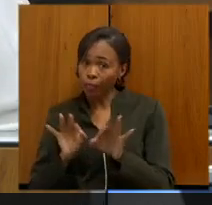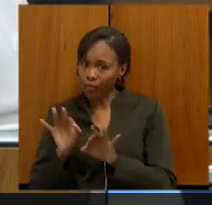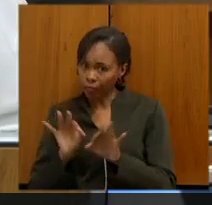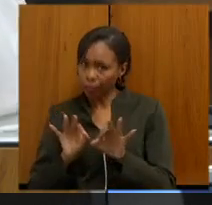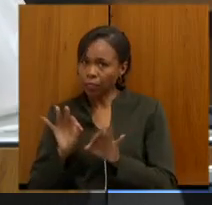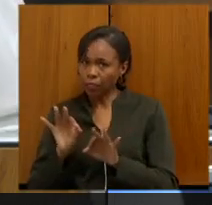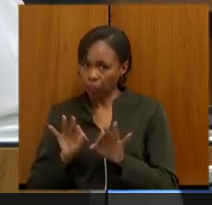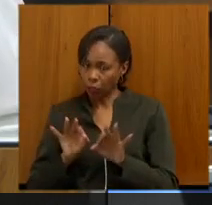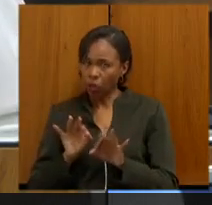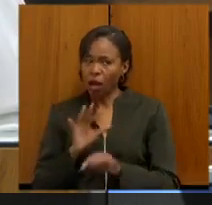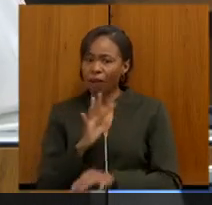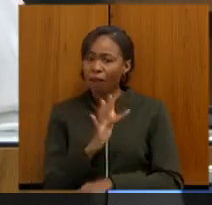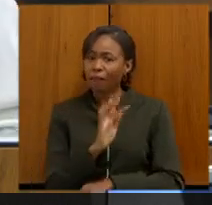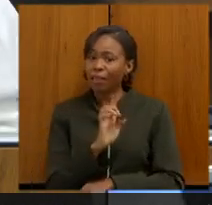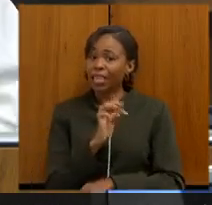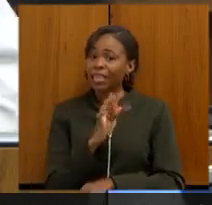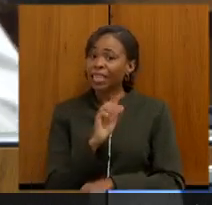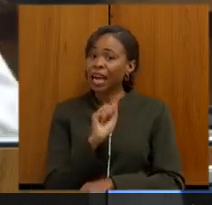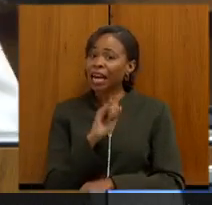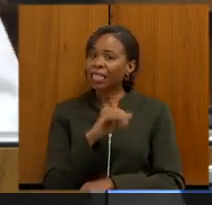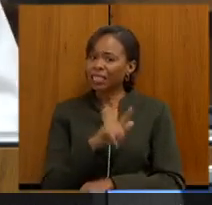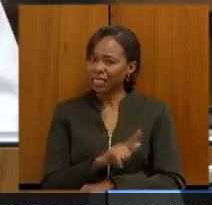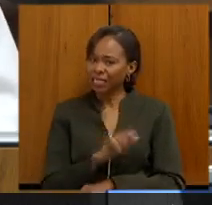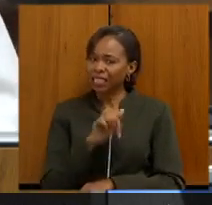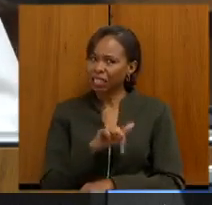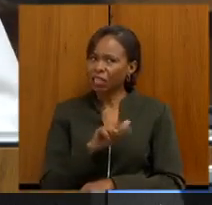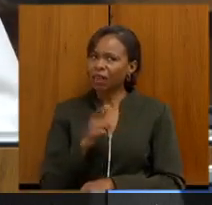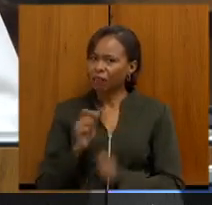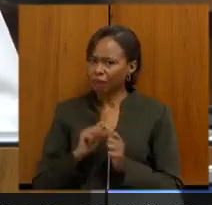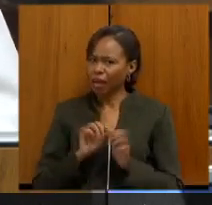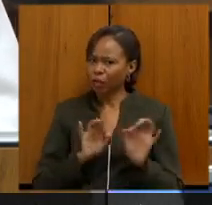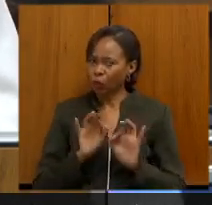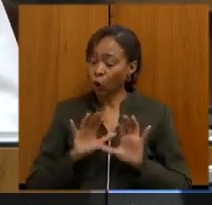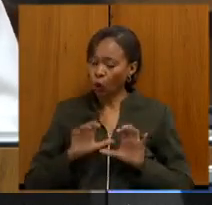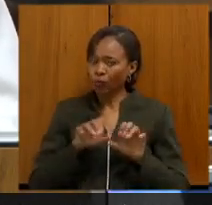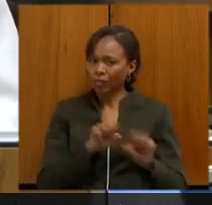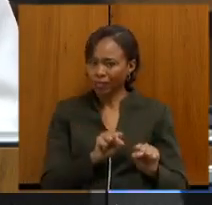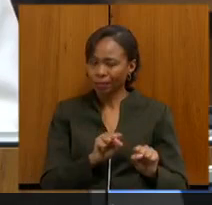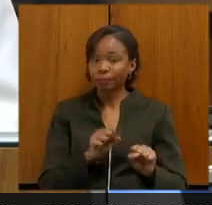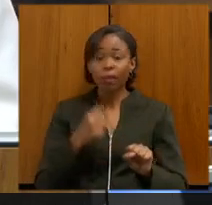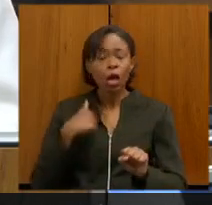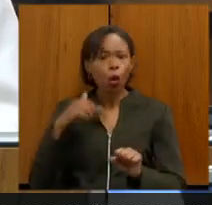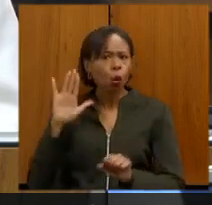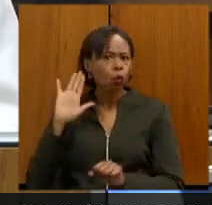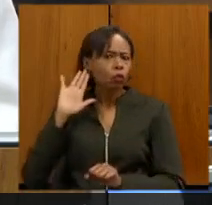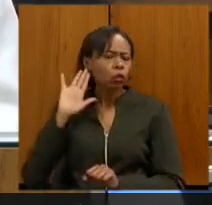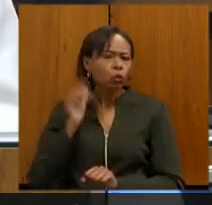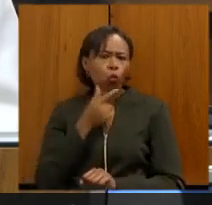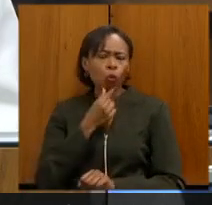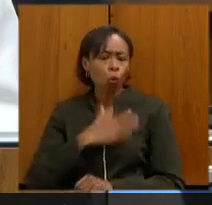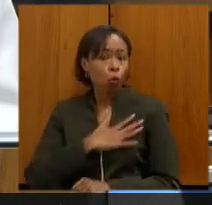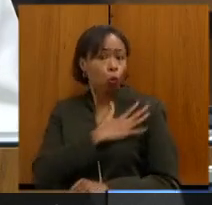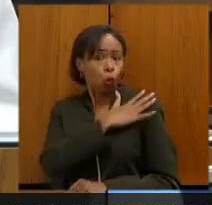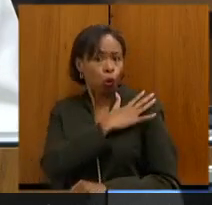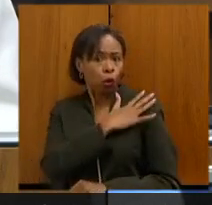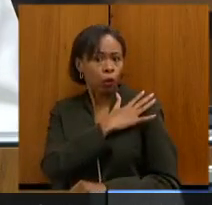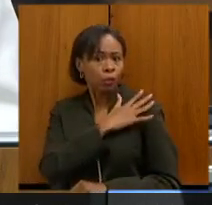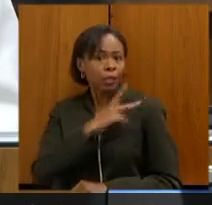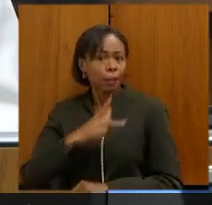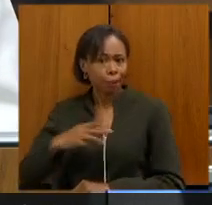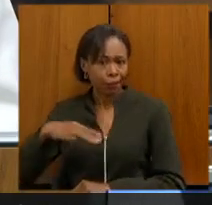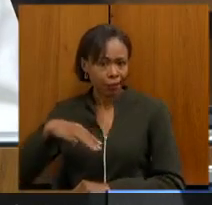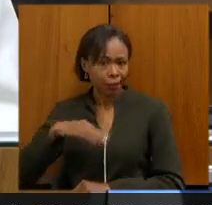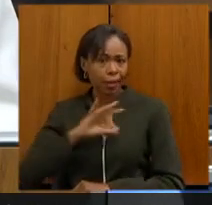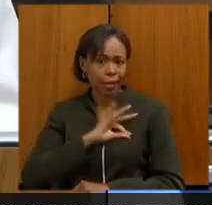contag fetaemg que fazer umas ocupações Oi e o vídeo um coronel da PM é uma coisa que eu sempre me marcou